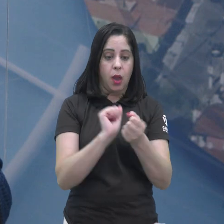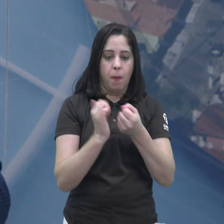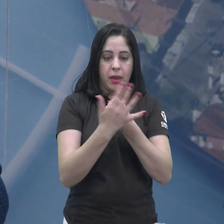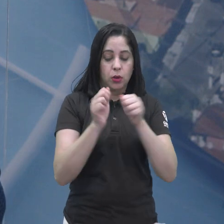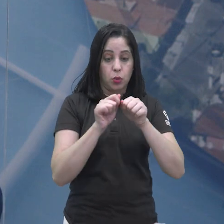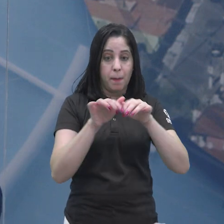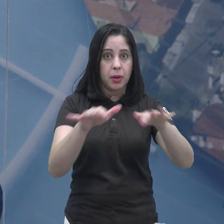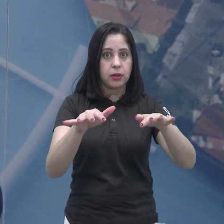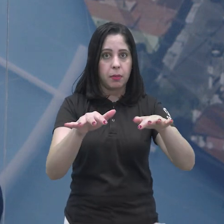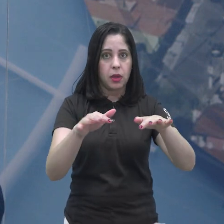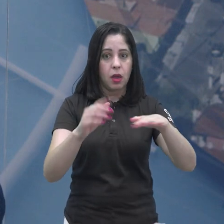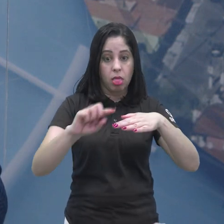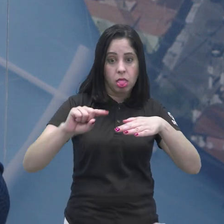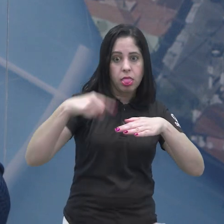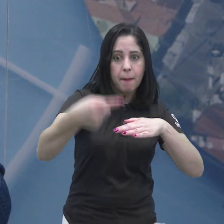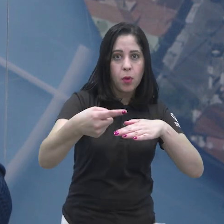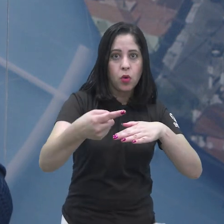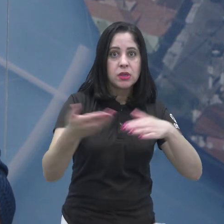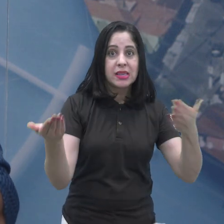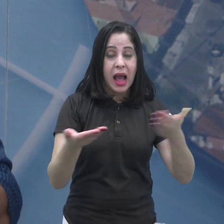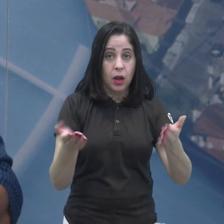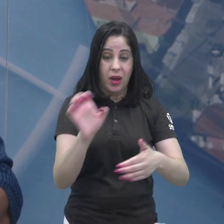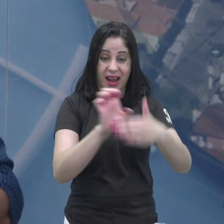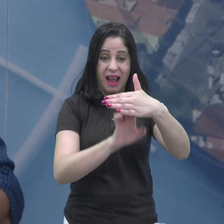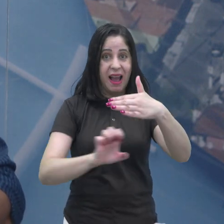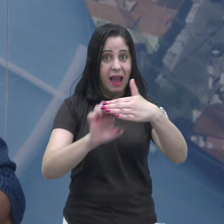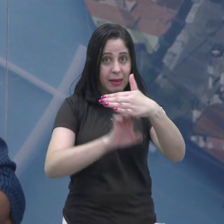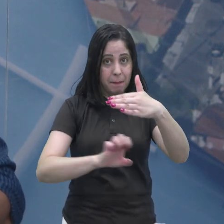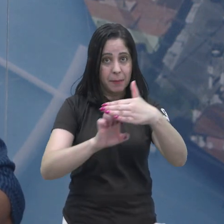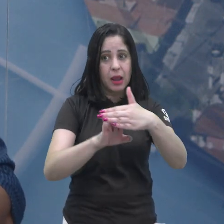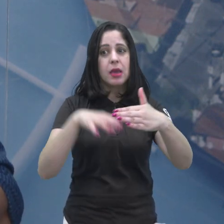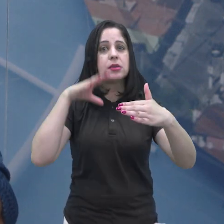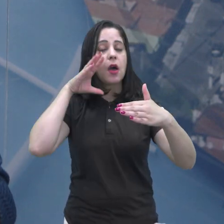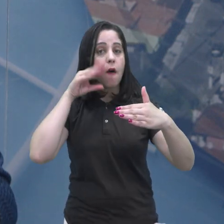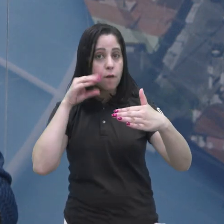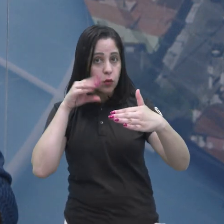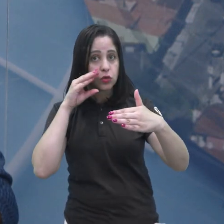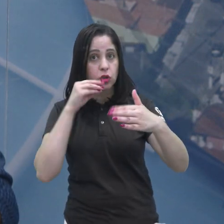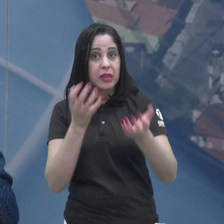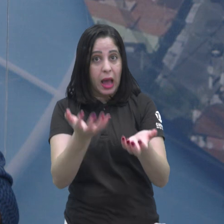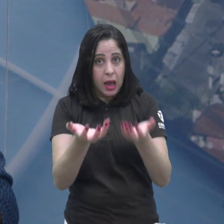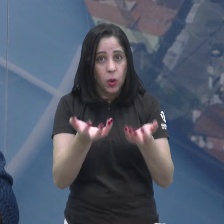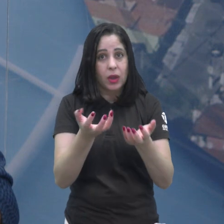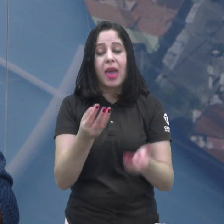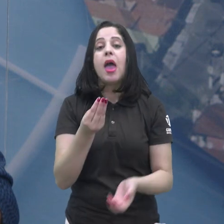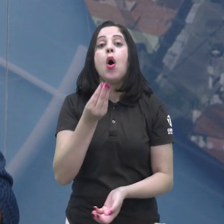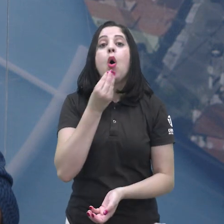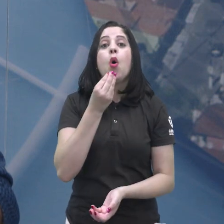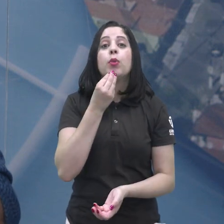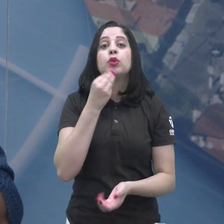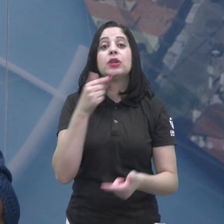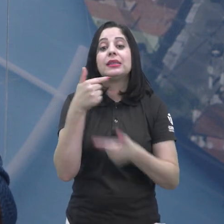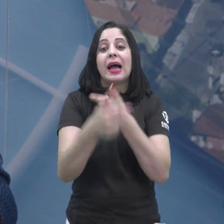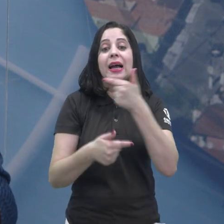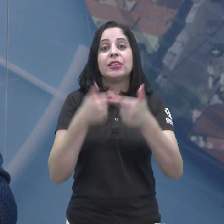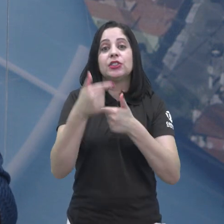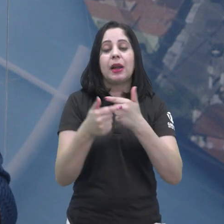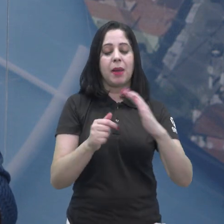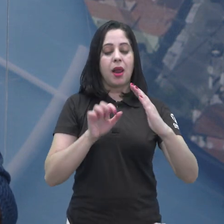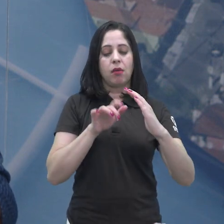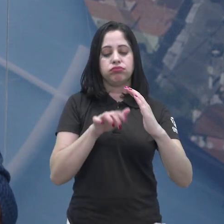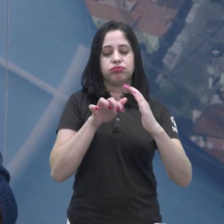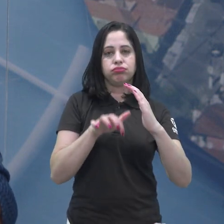período pós-pandemia, né? Sim. Hoje, muitas empresas, muitos funcionários buscam esse trabalho